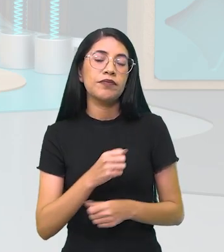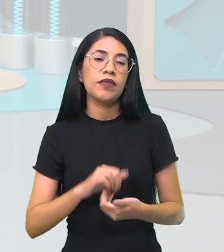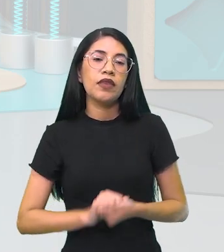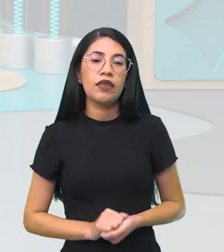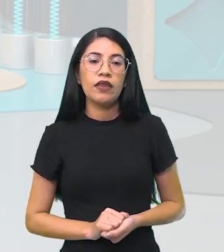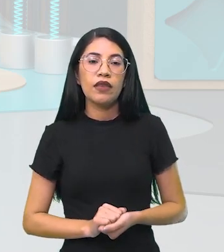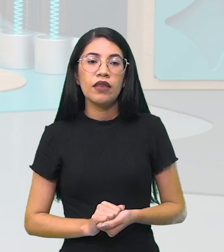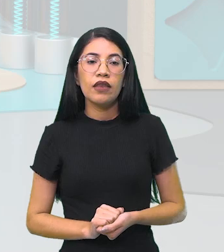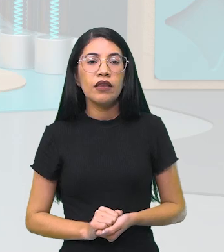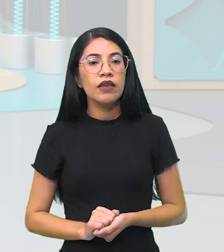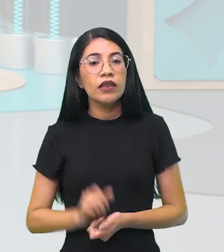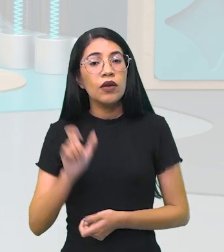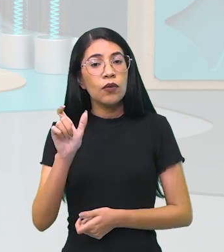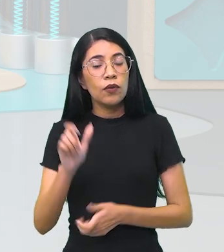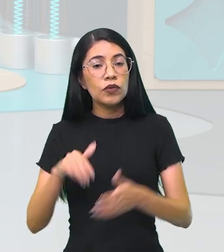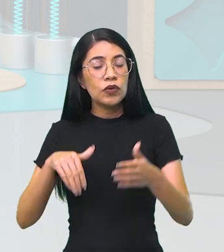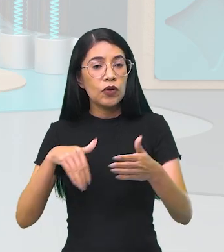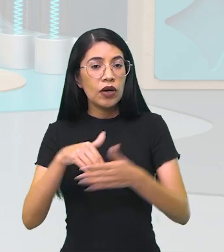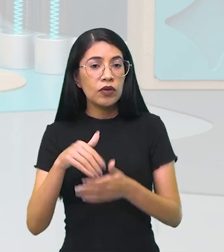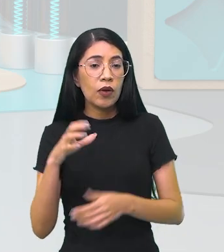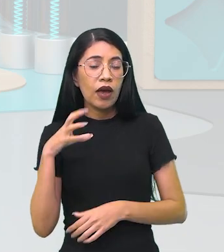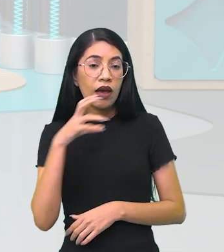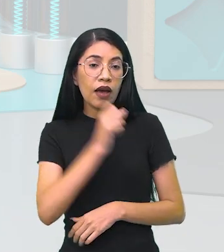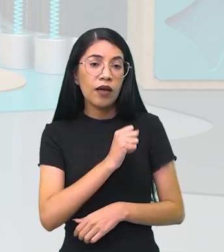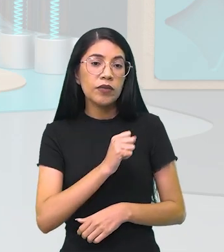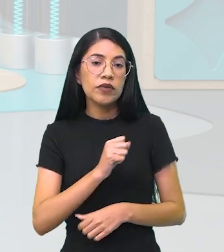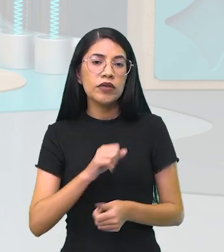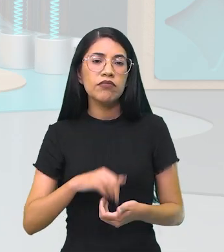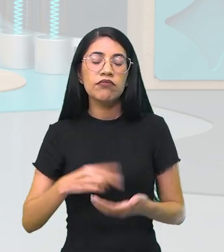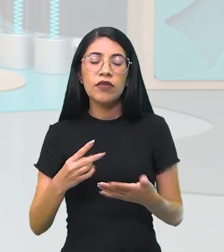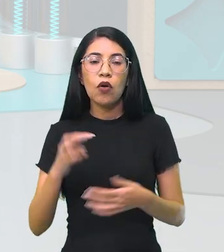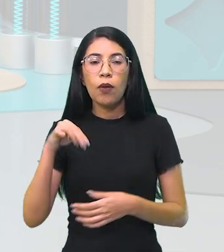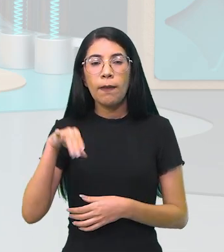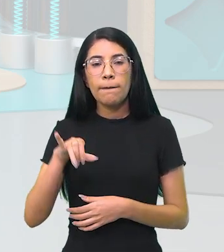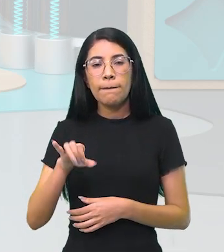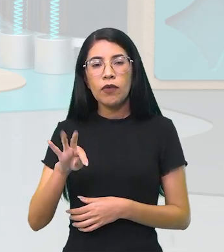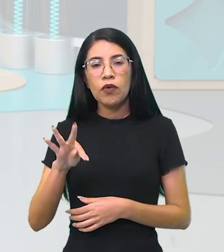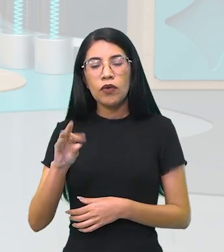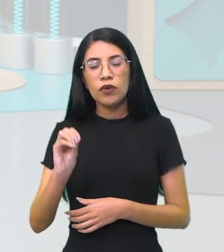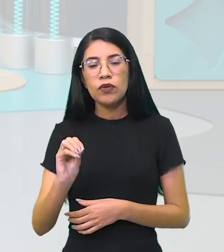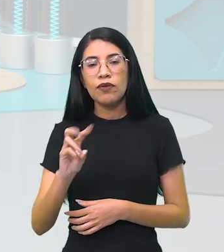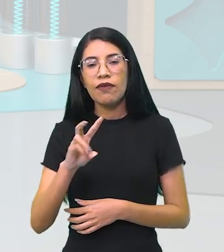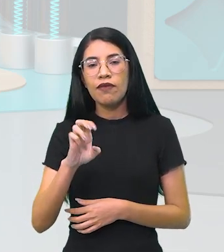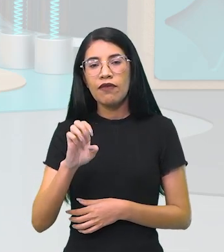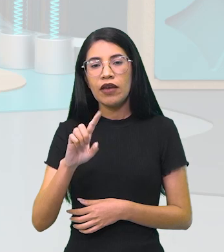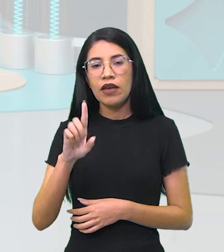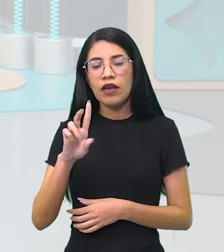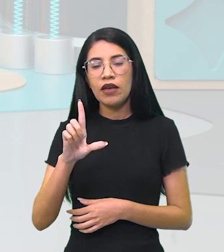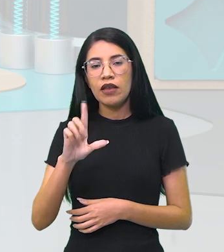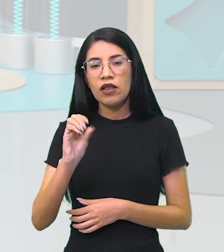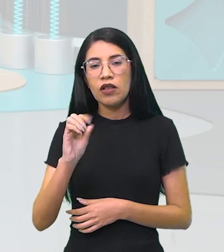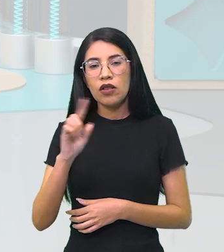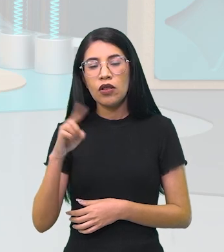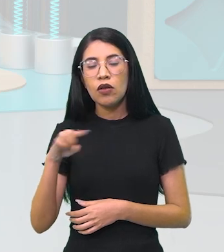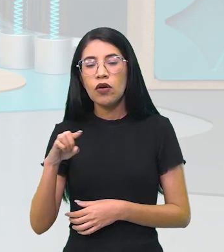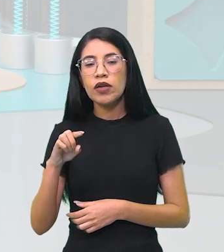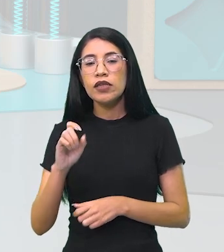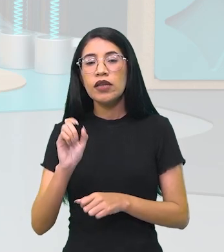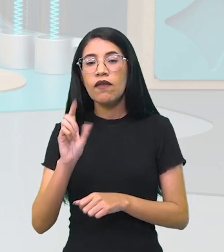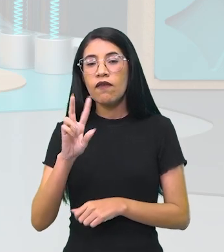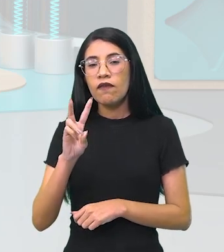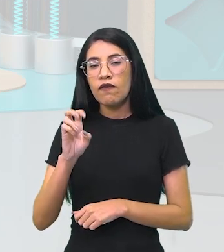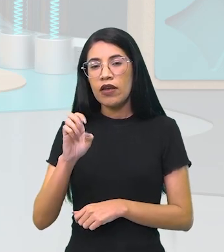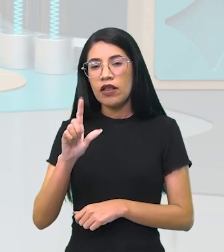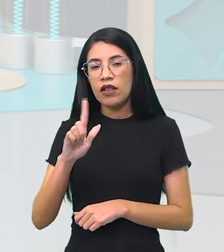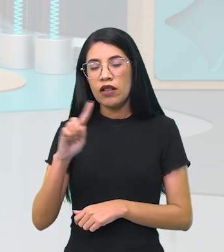O centroavante é muito veloz. Nesse caso aí, nesse exemplo que nós temos, veloz é o